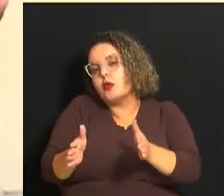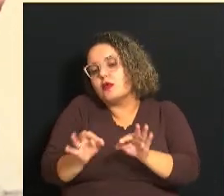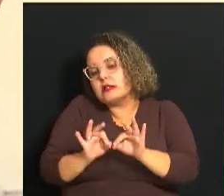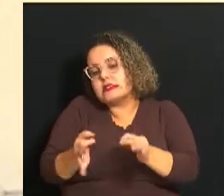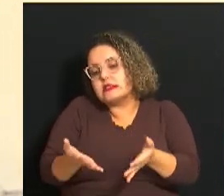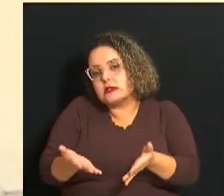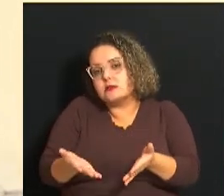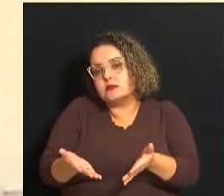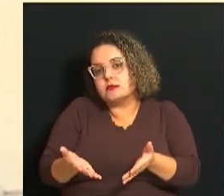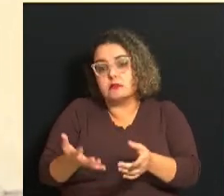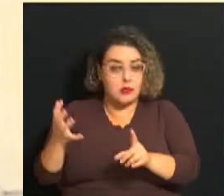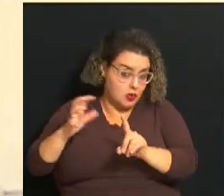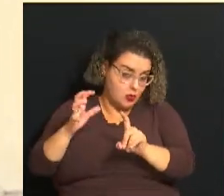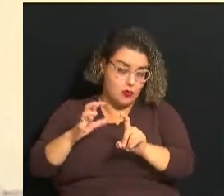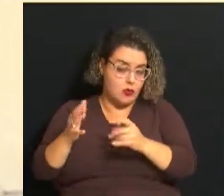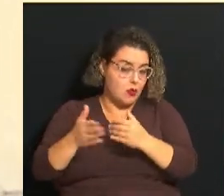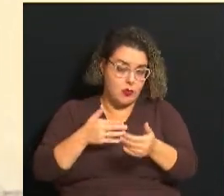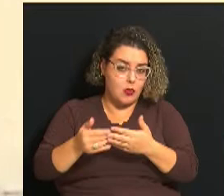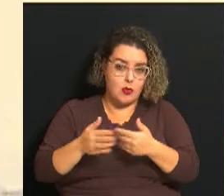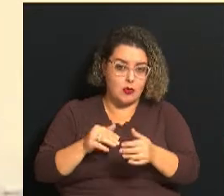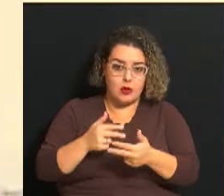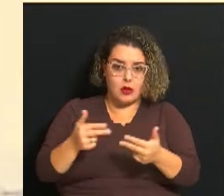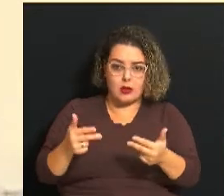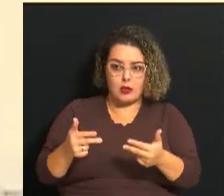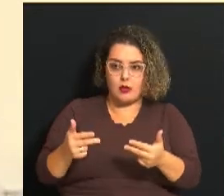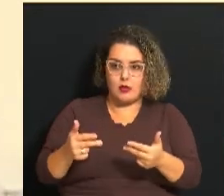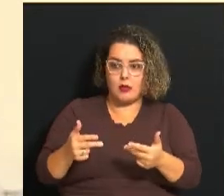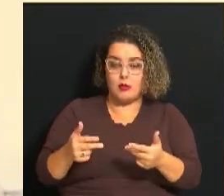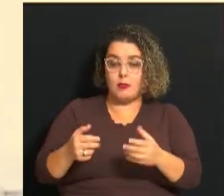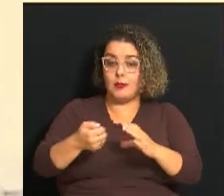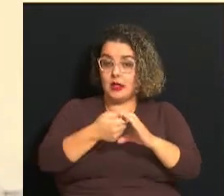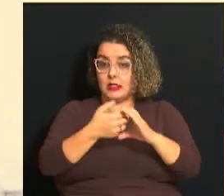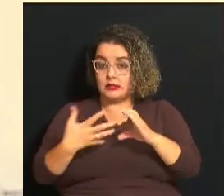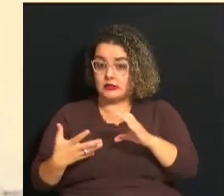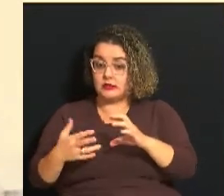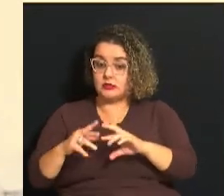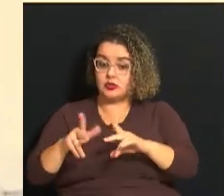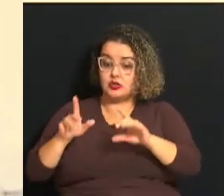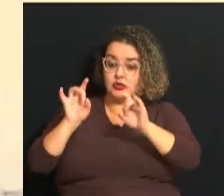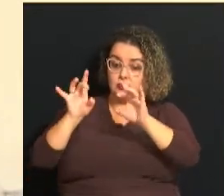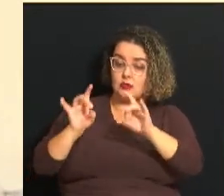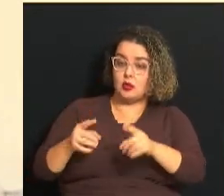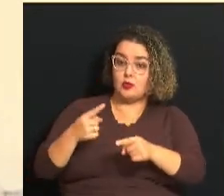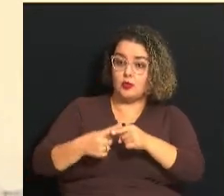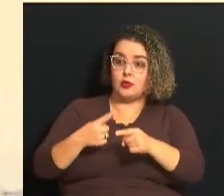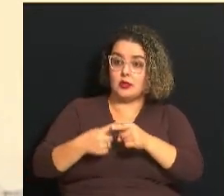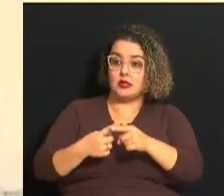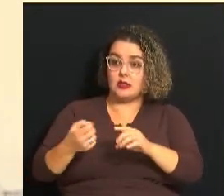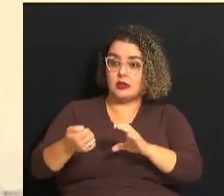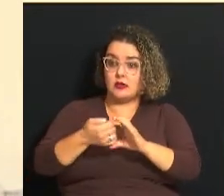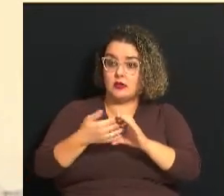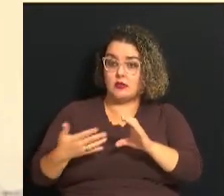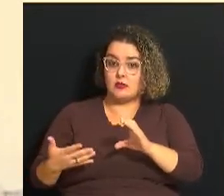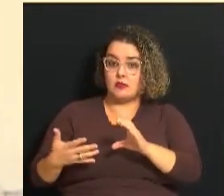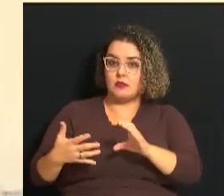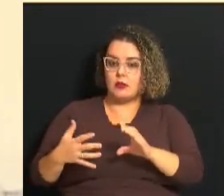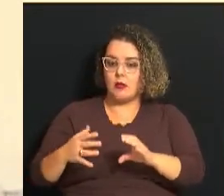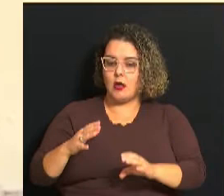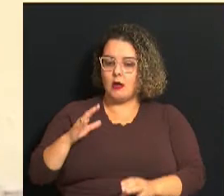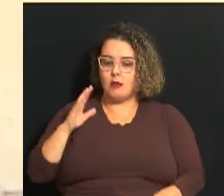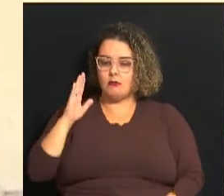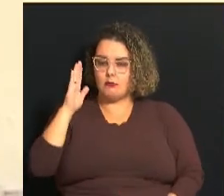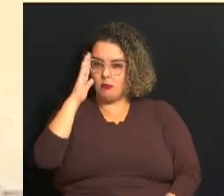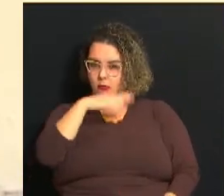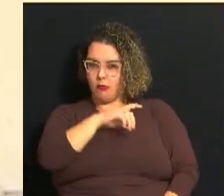é uma sede cômodo qualquer mas caracterizamos ele de forma específica porque ele tem um caráter mais perverso porque